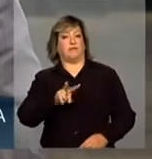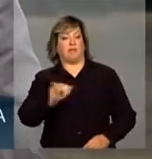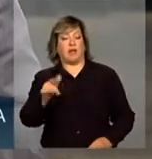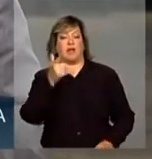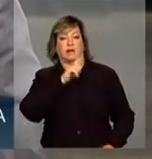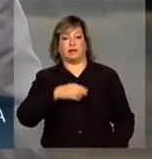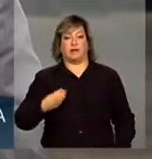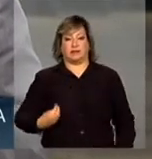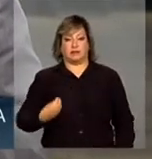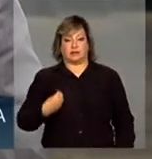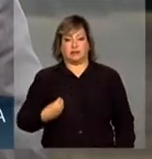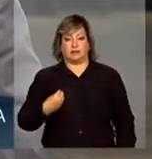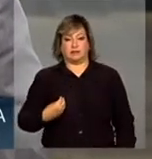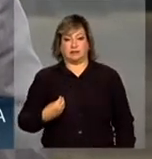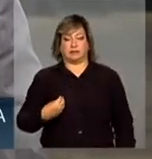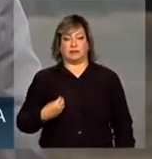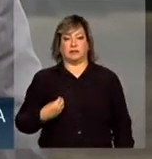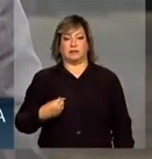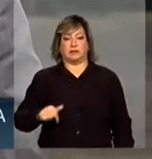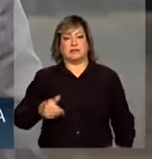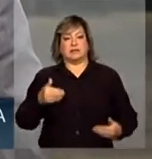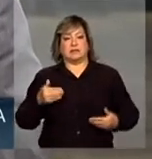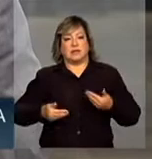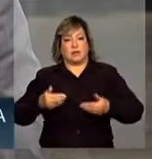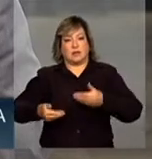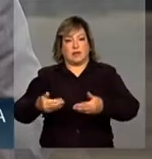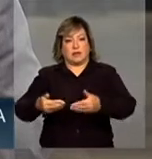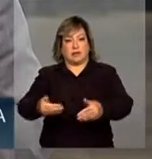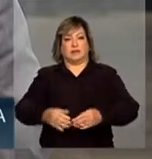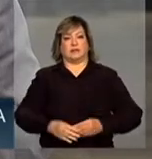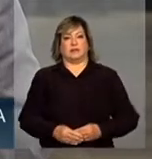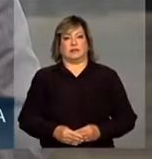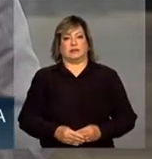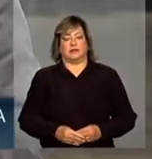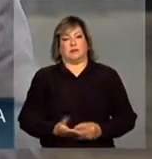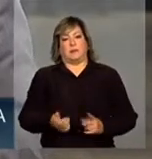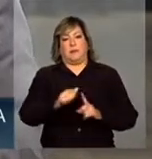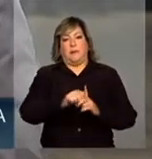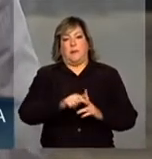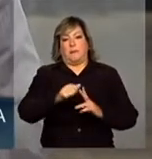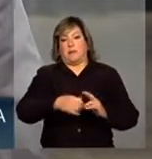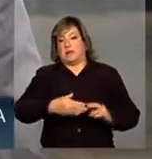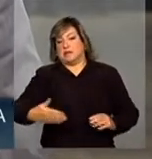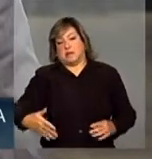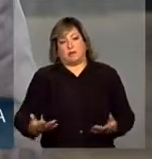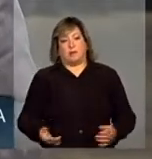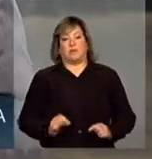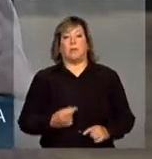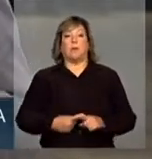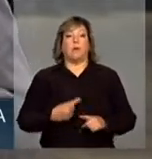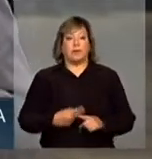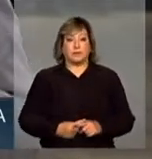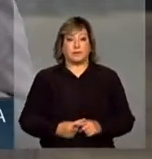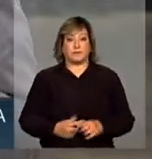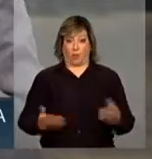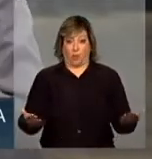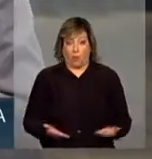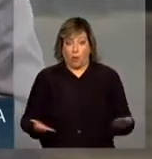acontecer numa sequência mensal, enfim. Por quê? Porque